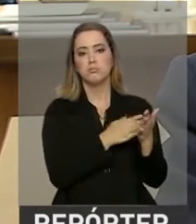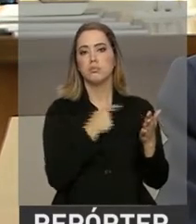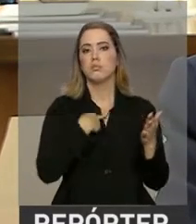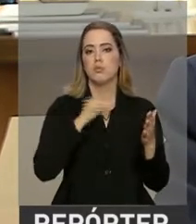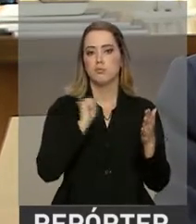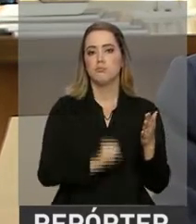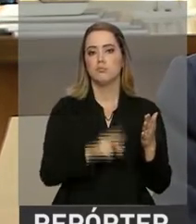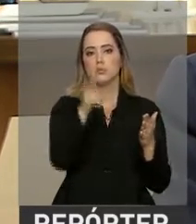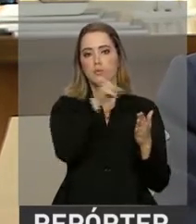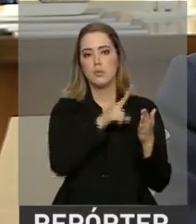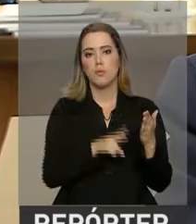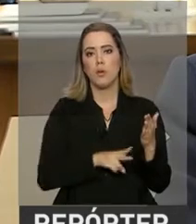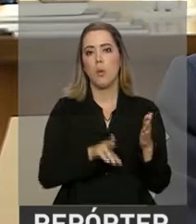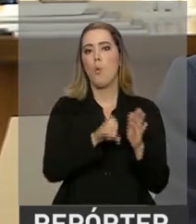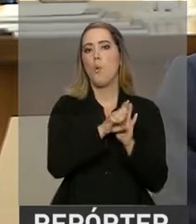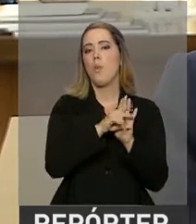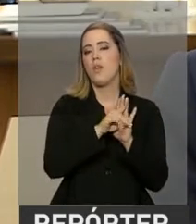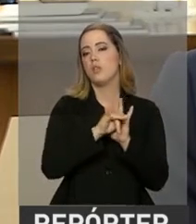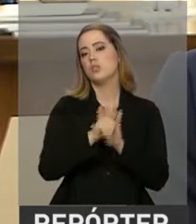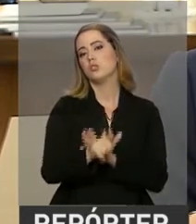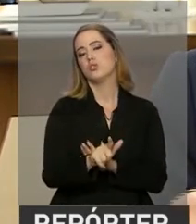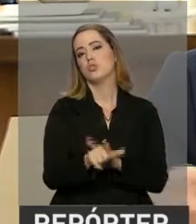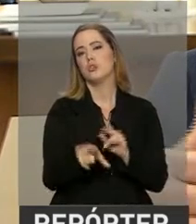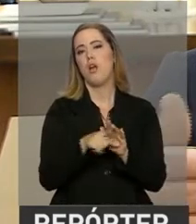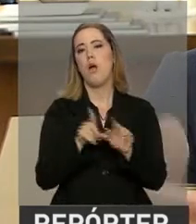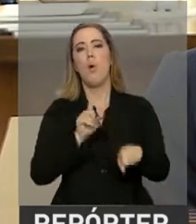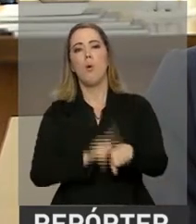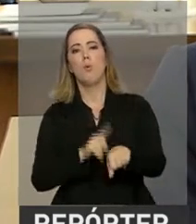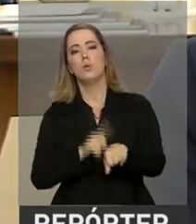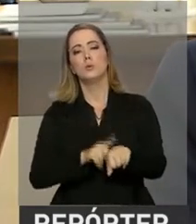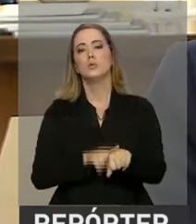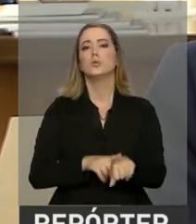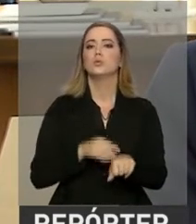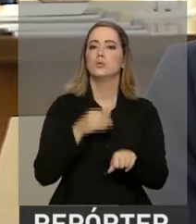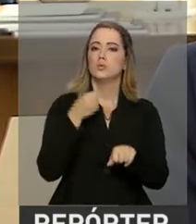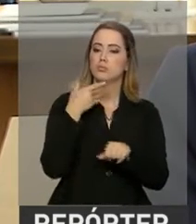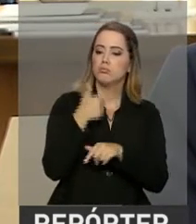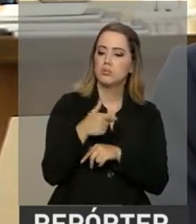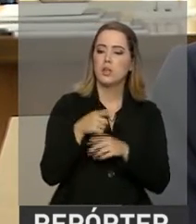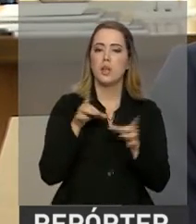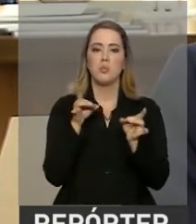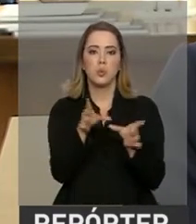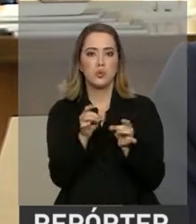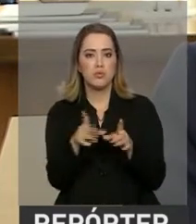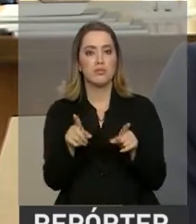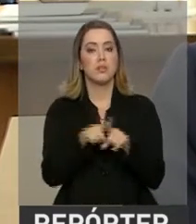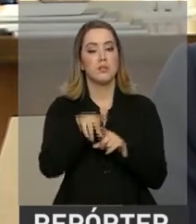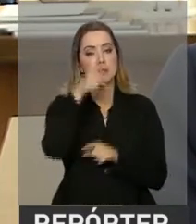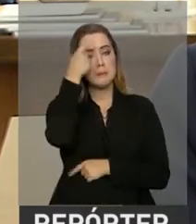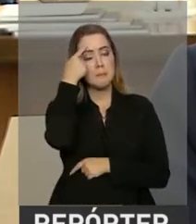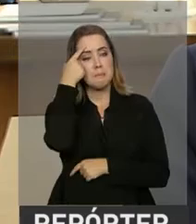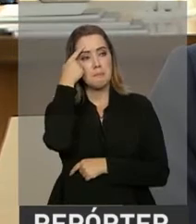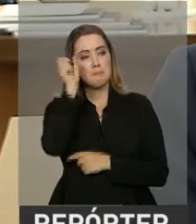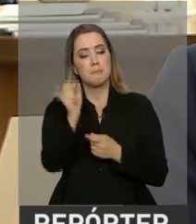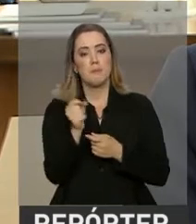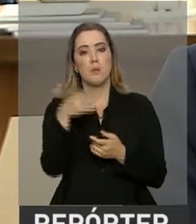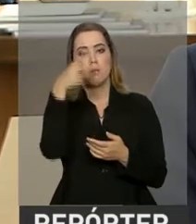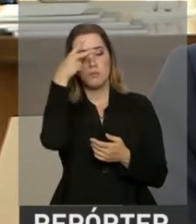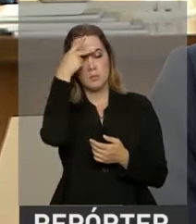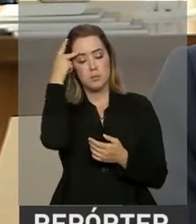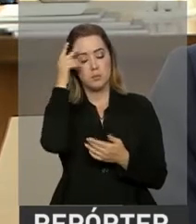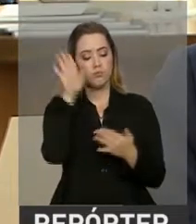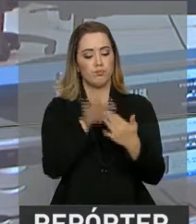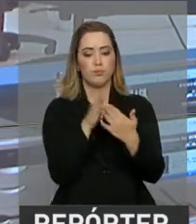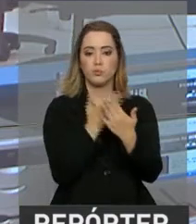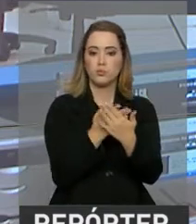publicados o prazo é previsto para leilão para que as pessoas se organizem estudem